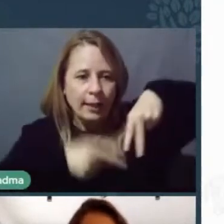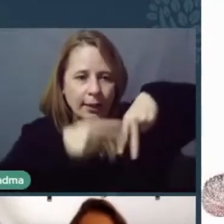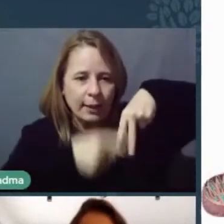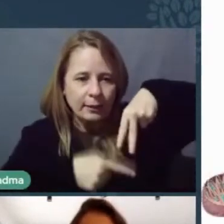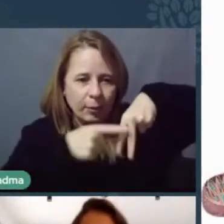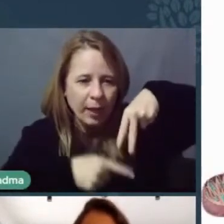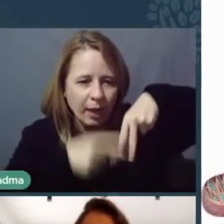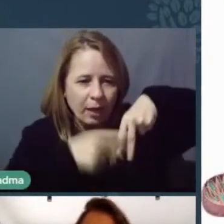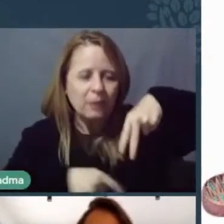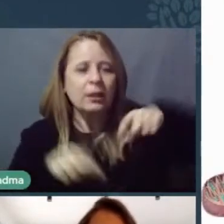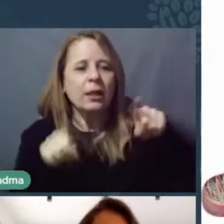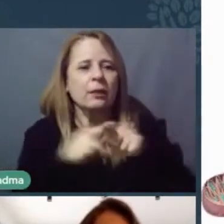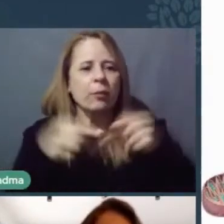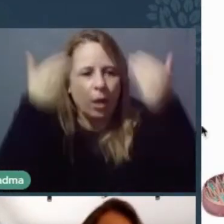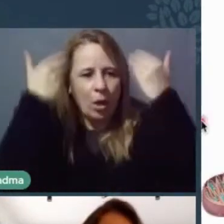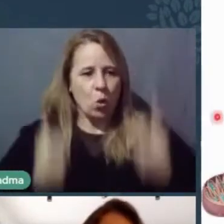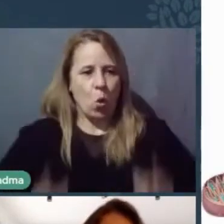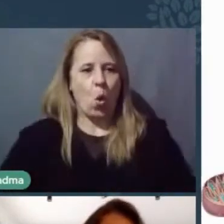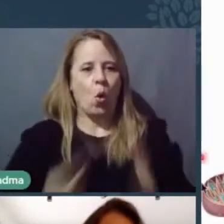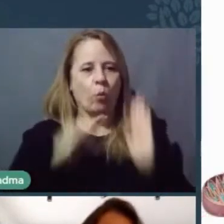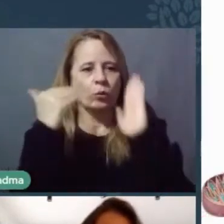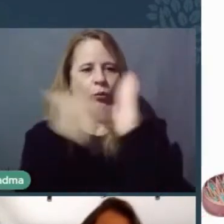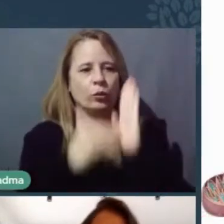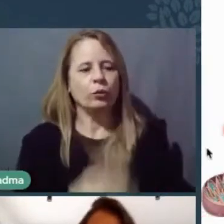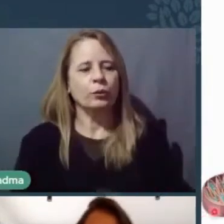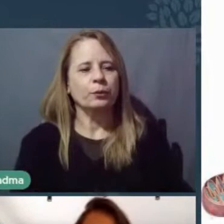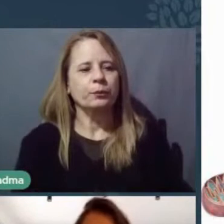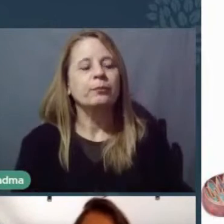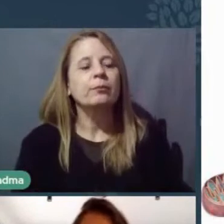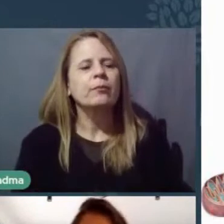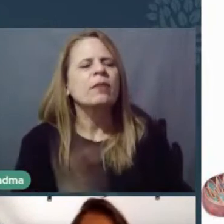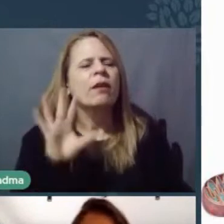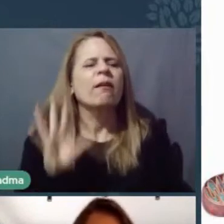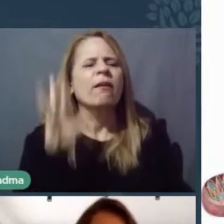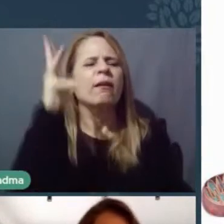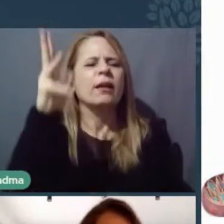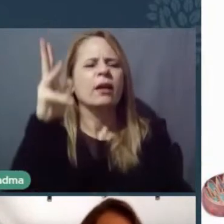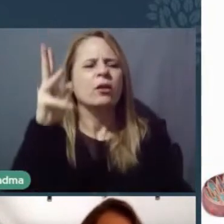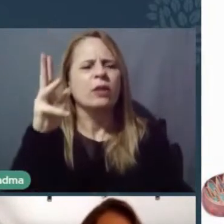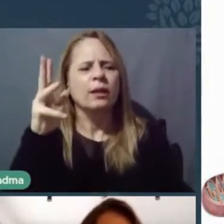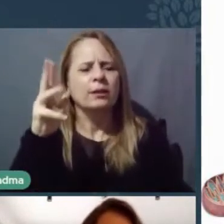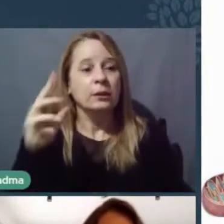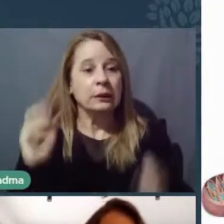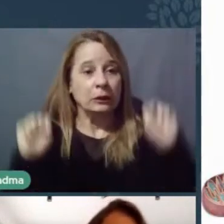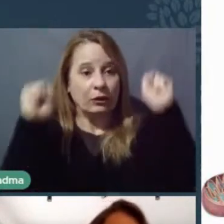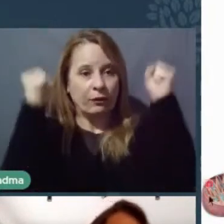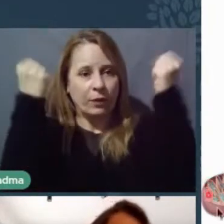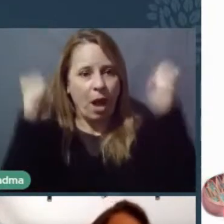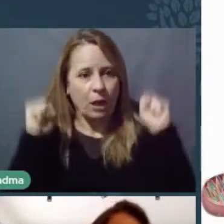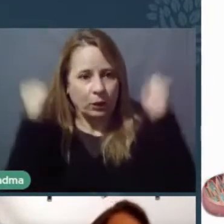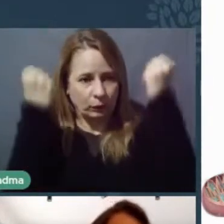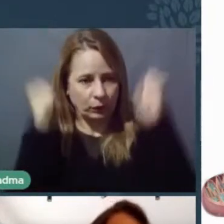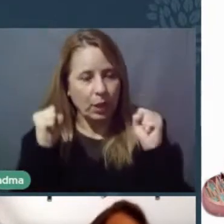aqui, mas de maneira geral em todo o corpo. O que acontece quando nós estamos fazendo atividade física ou exercício é